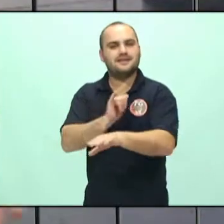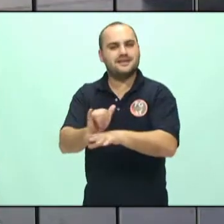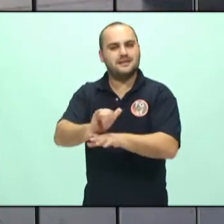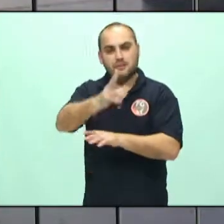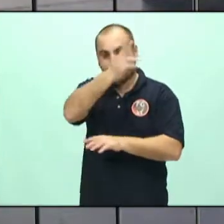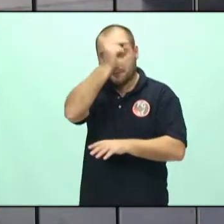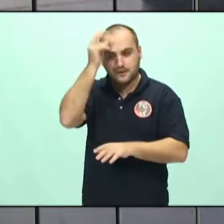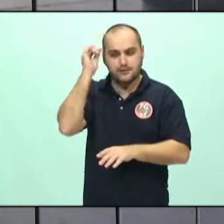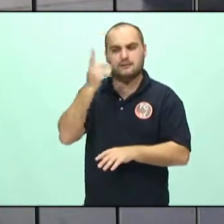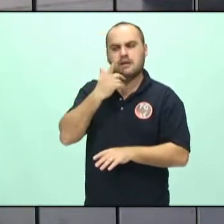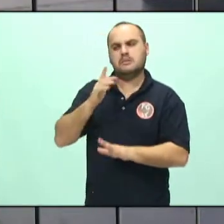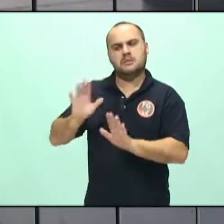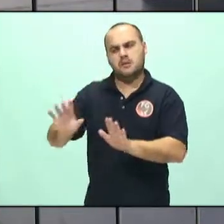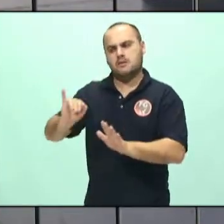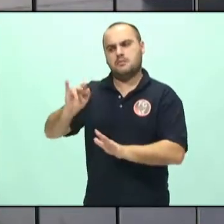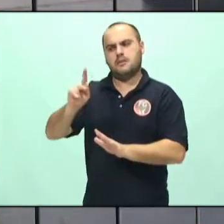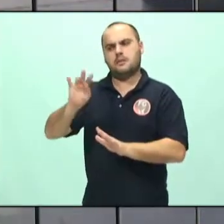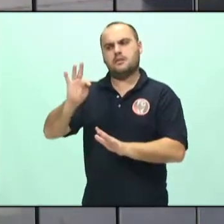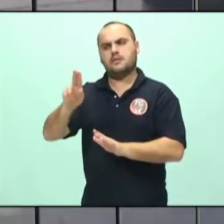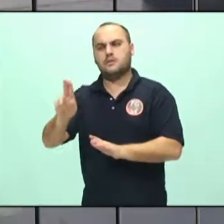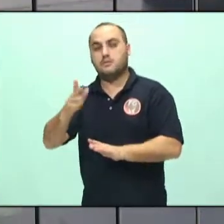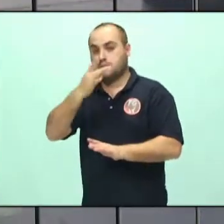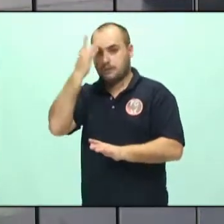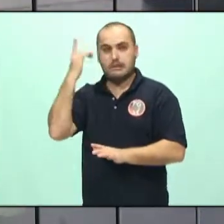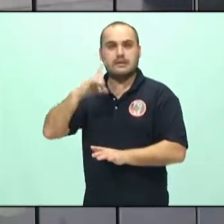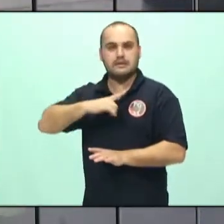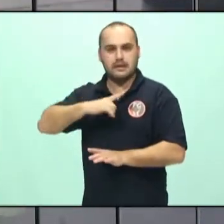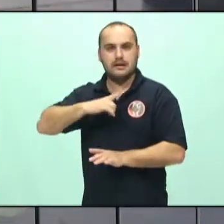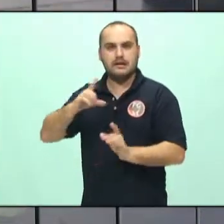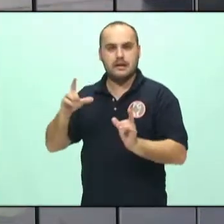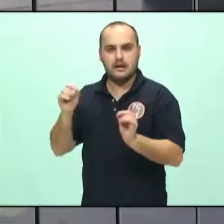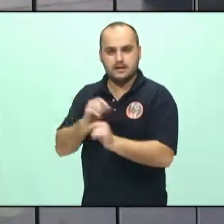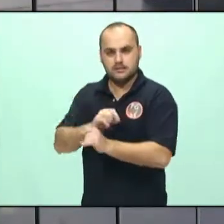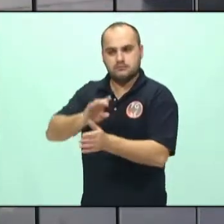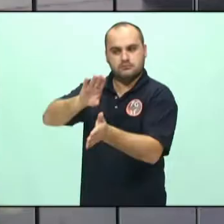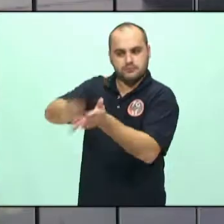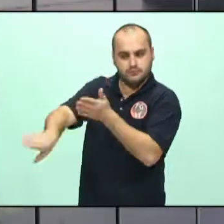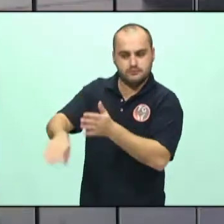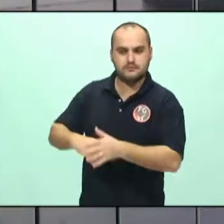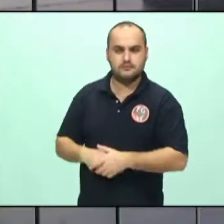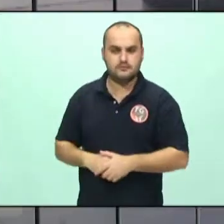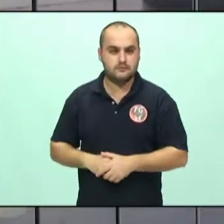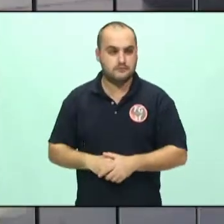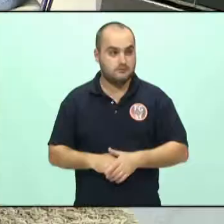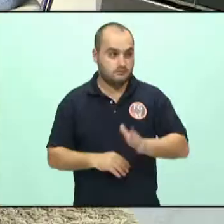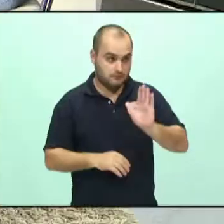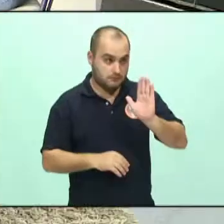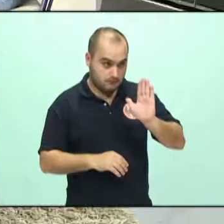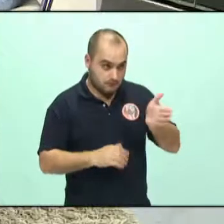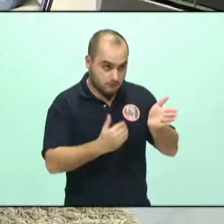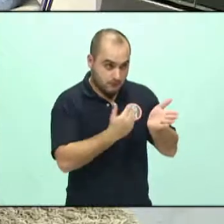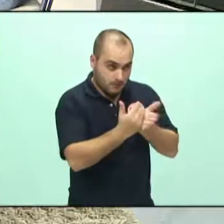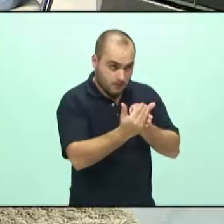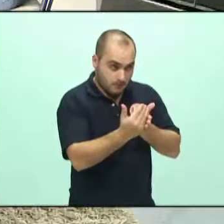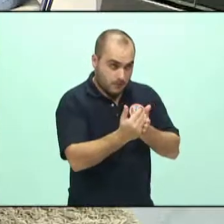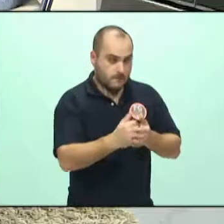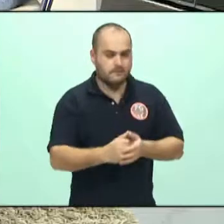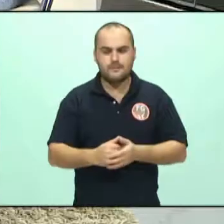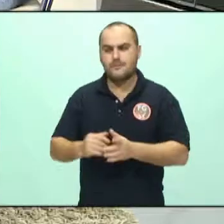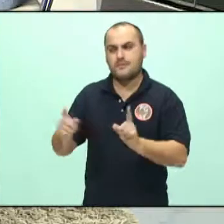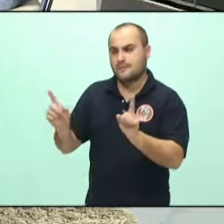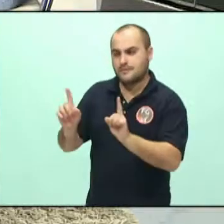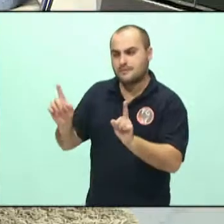as pessoas que fossem detectadas com câncer não pagariam o IPTU. O senhor já entrou com essa matéria? Né? Não, e aí, infelizmente, ela teve um